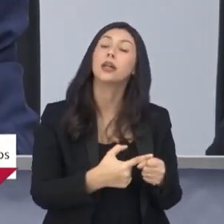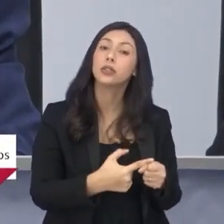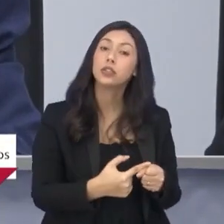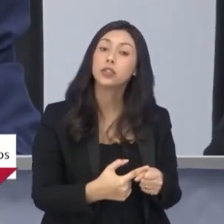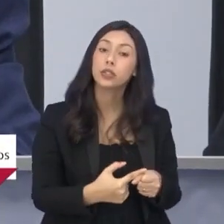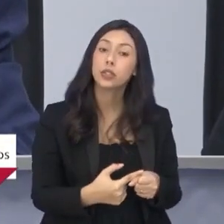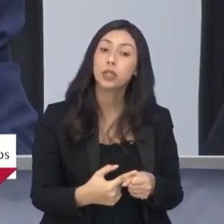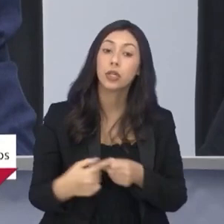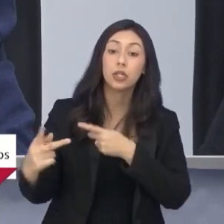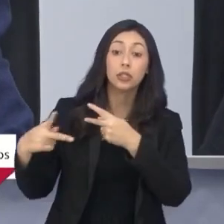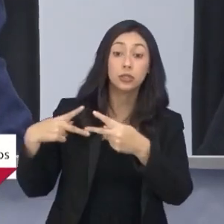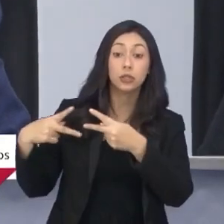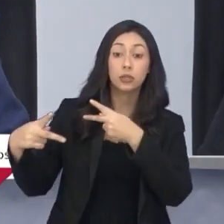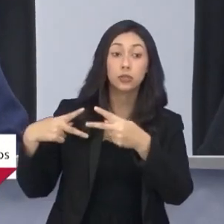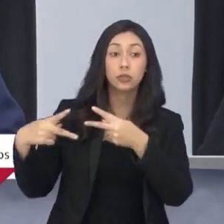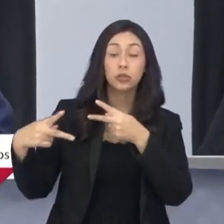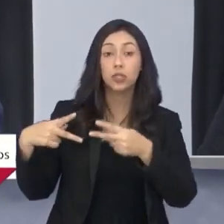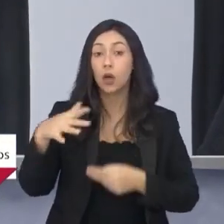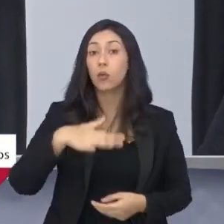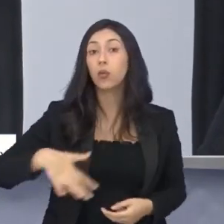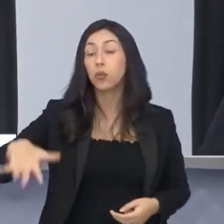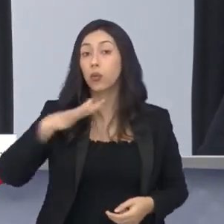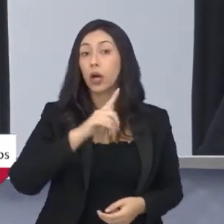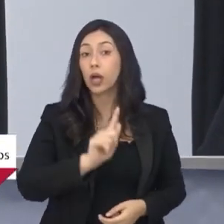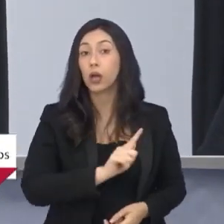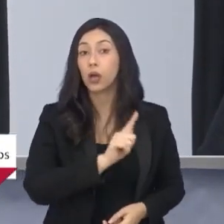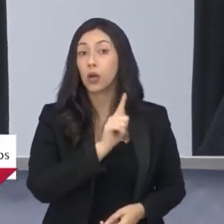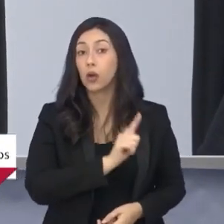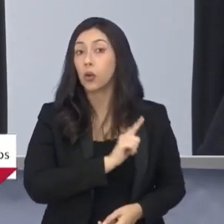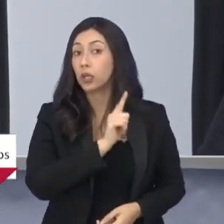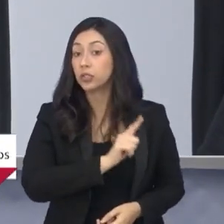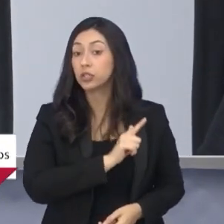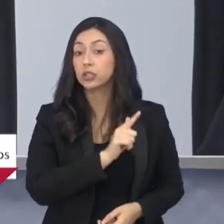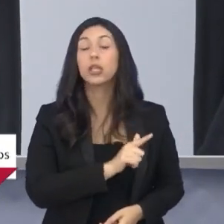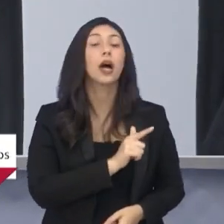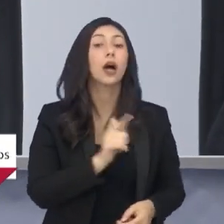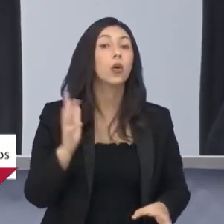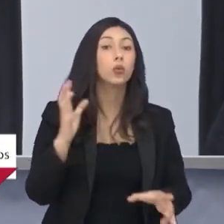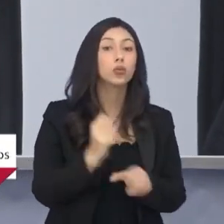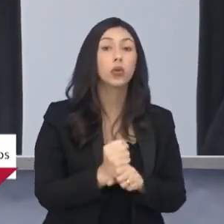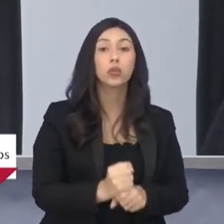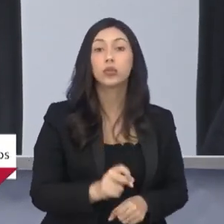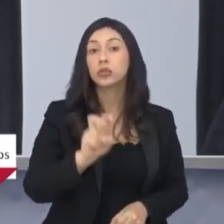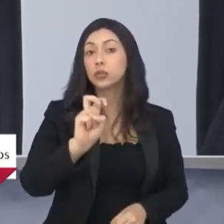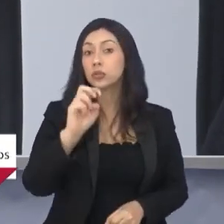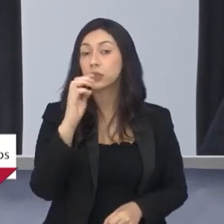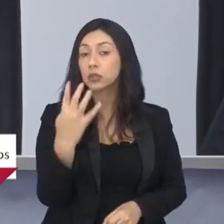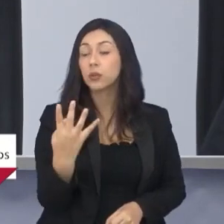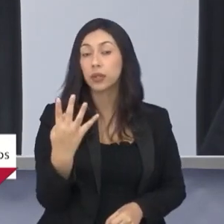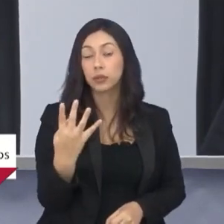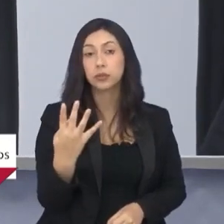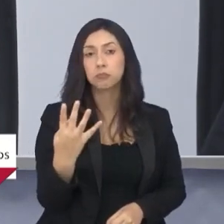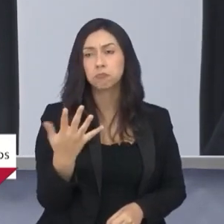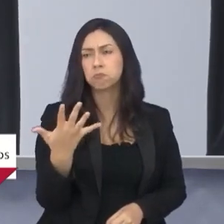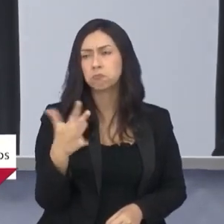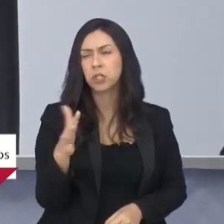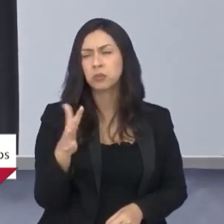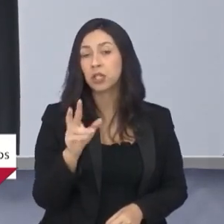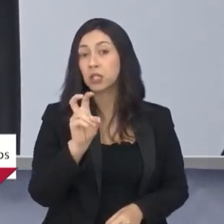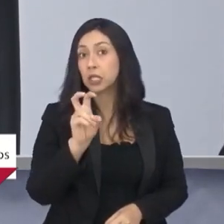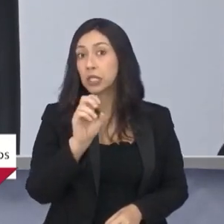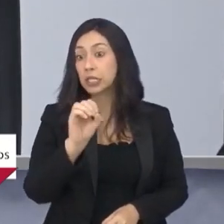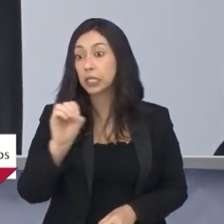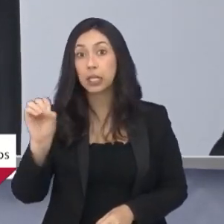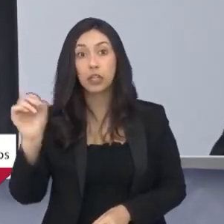Campos com unidade Regional de Guaratinguetá nós reunimos aqui 54 municípios cerca de 500 vereadores Eu